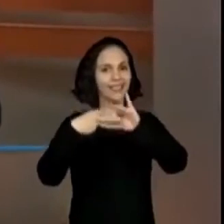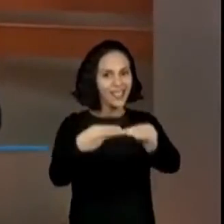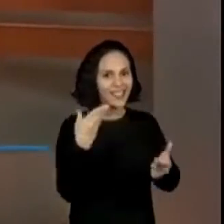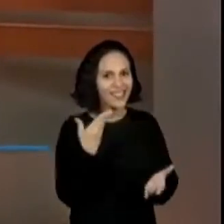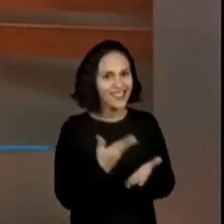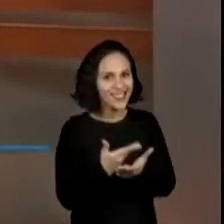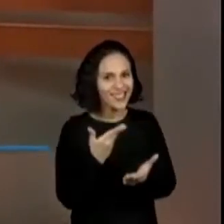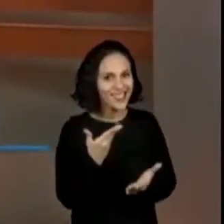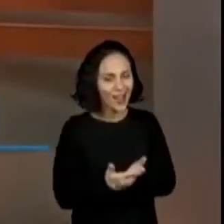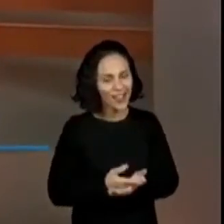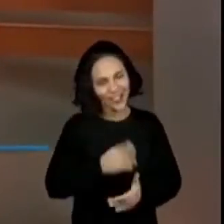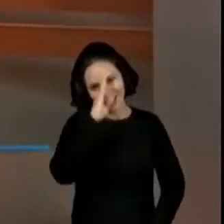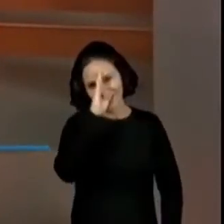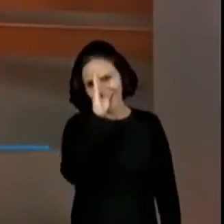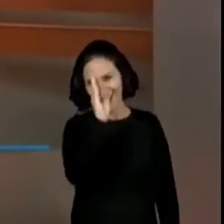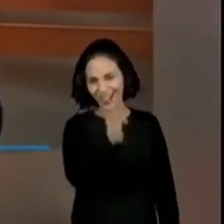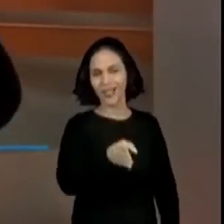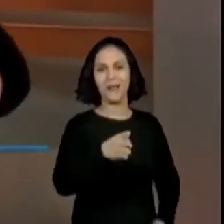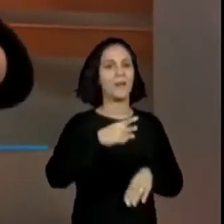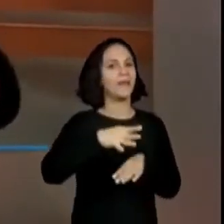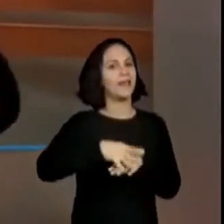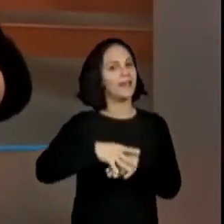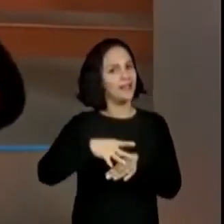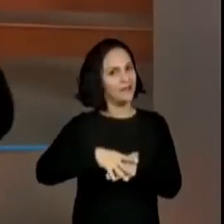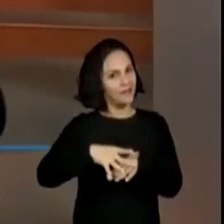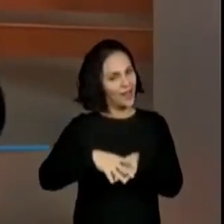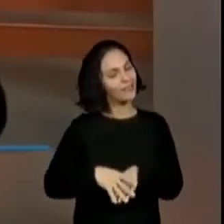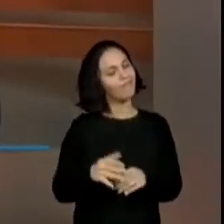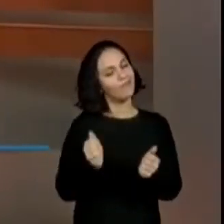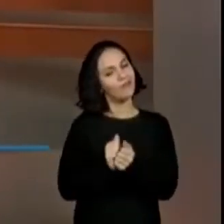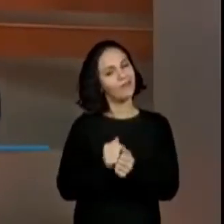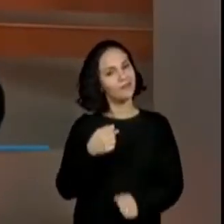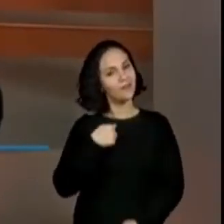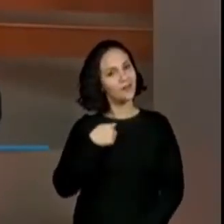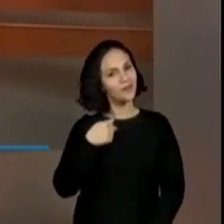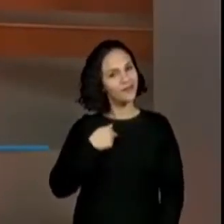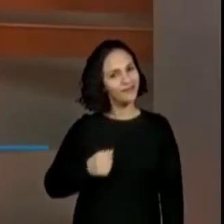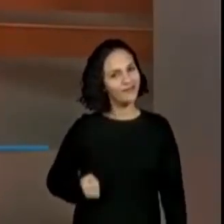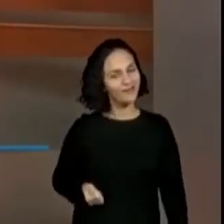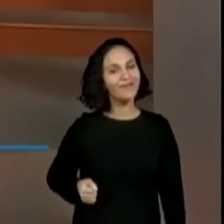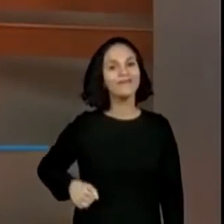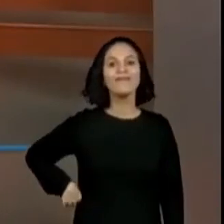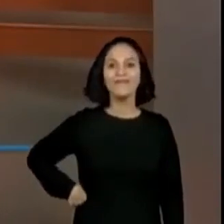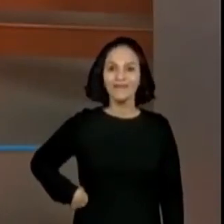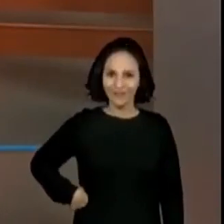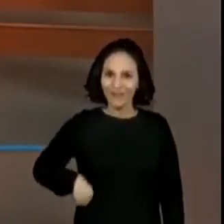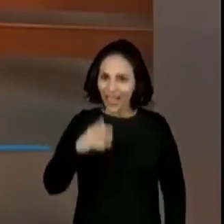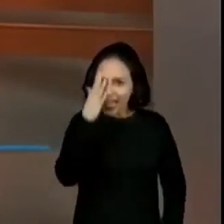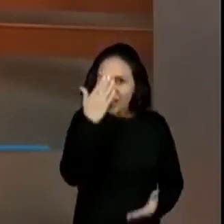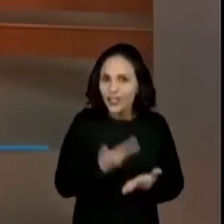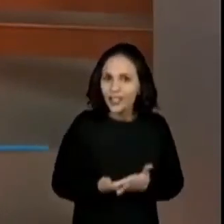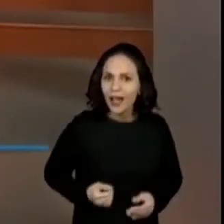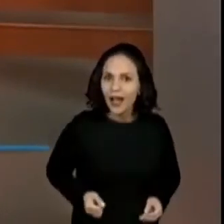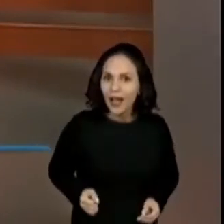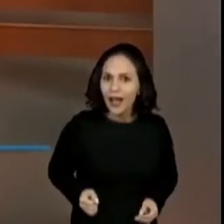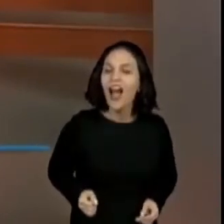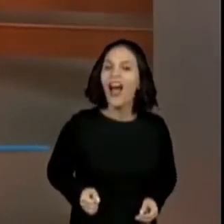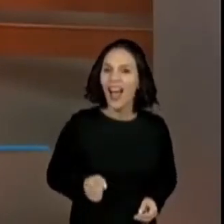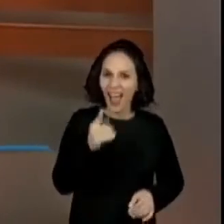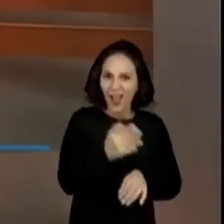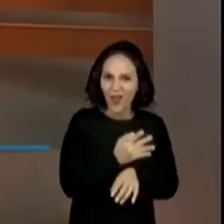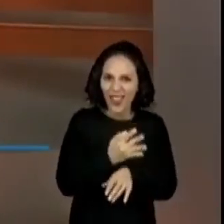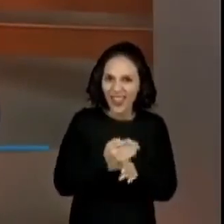aulas seguidas de matemática com a professora Aline vocês acreditam nisso vocês vão me